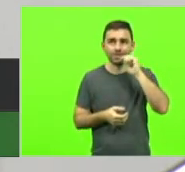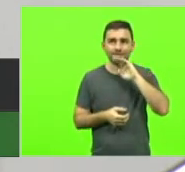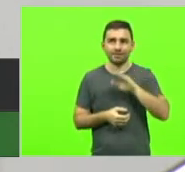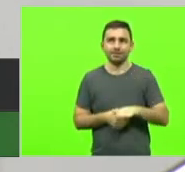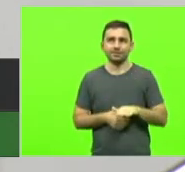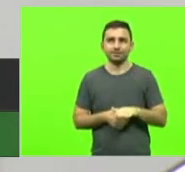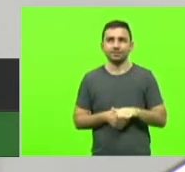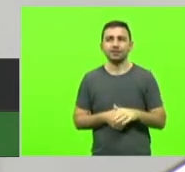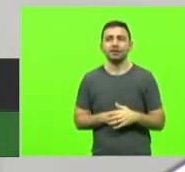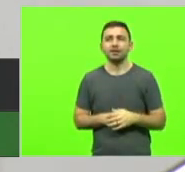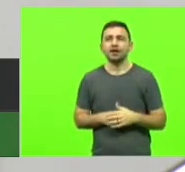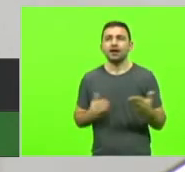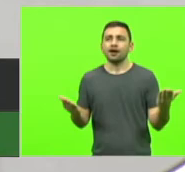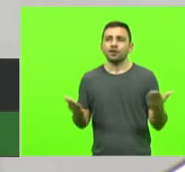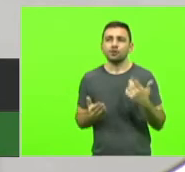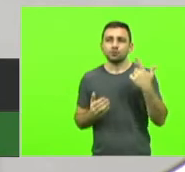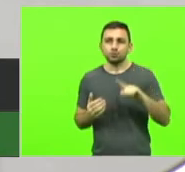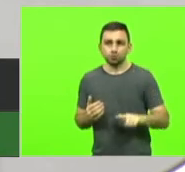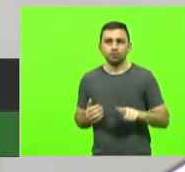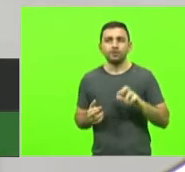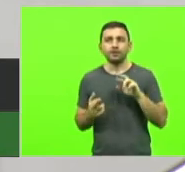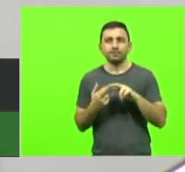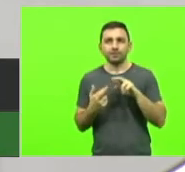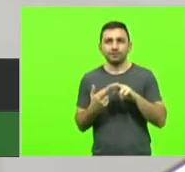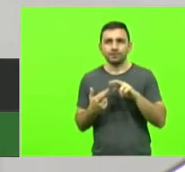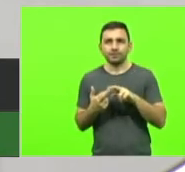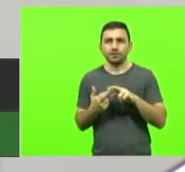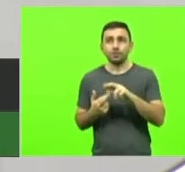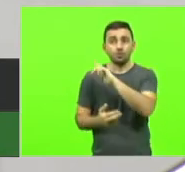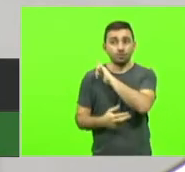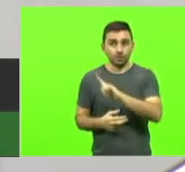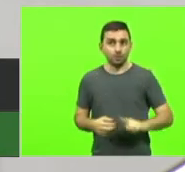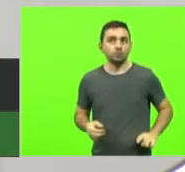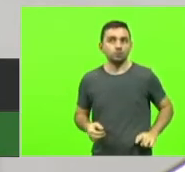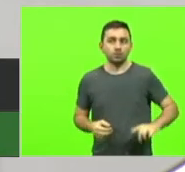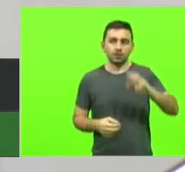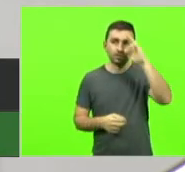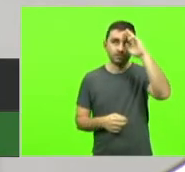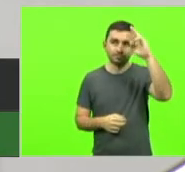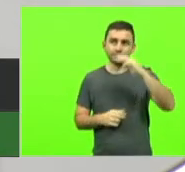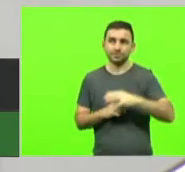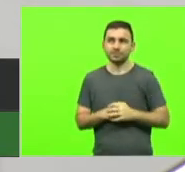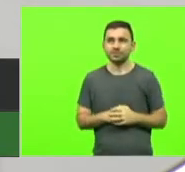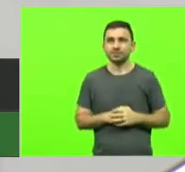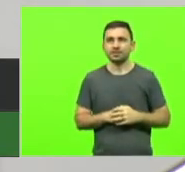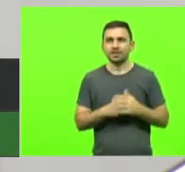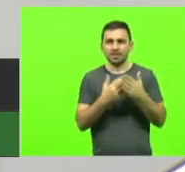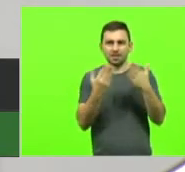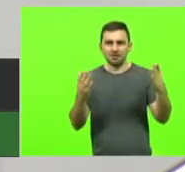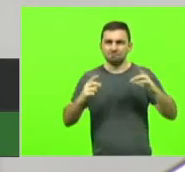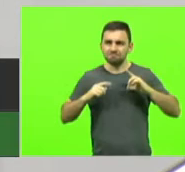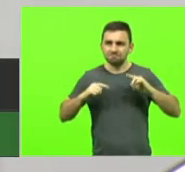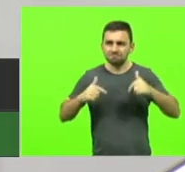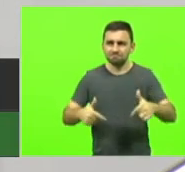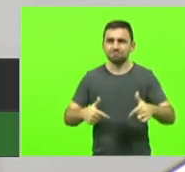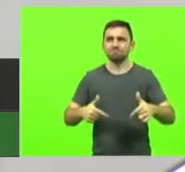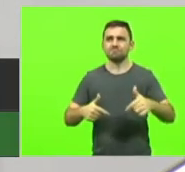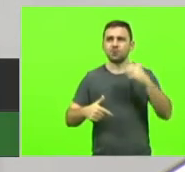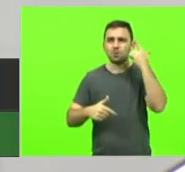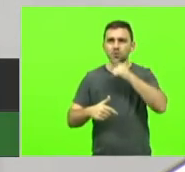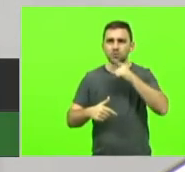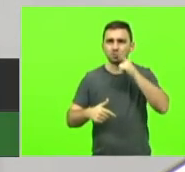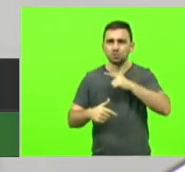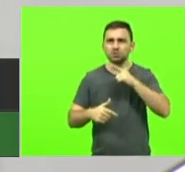aqui, mais uma vez, fazer referência ao governador Carlos Moisés pela iniciativa, por ter bancado